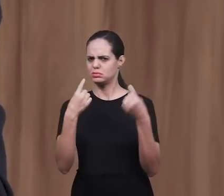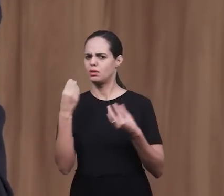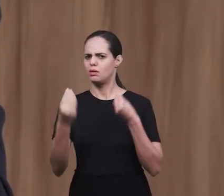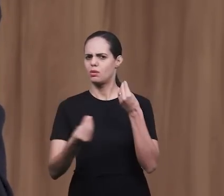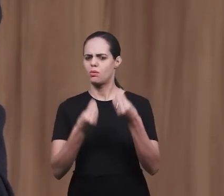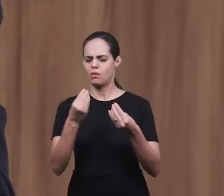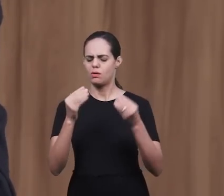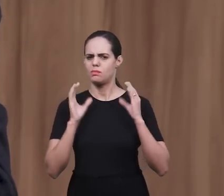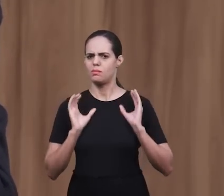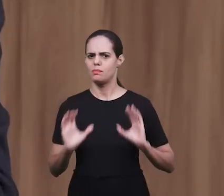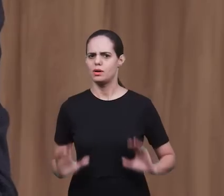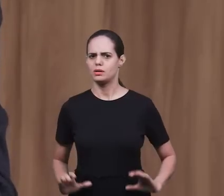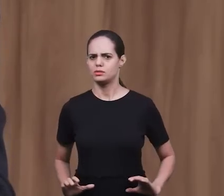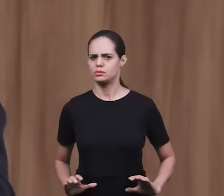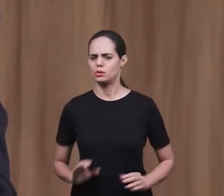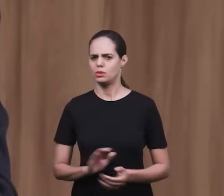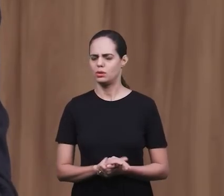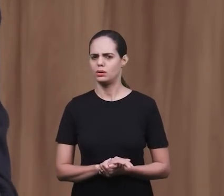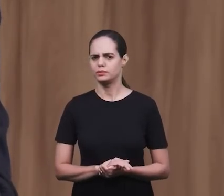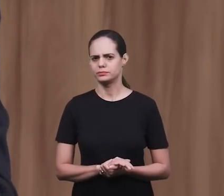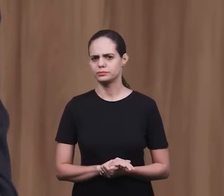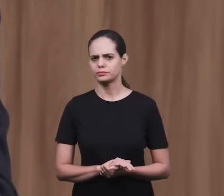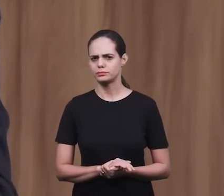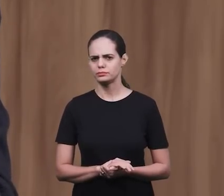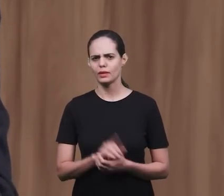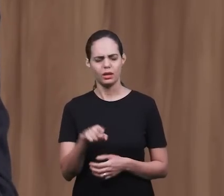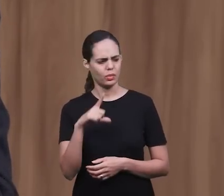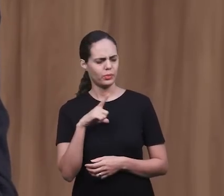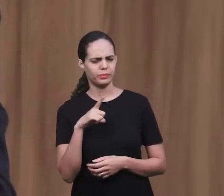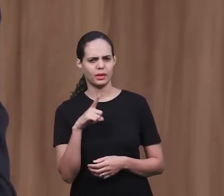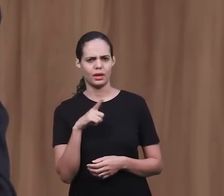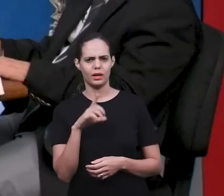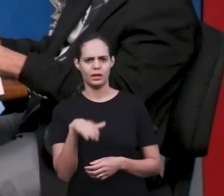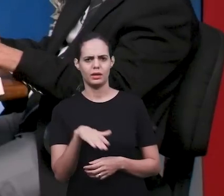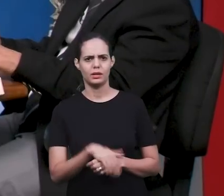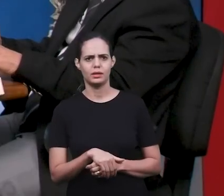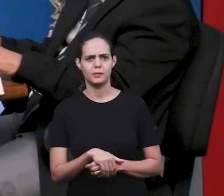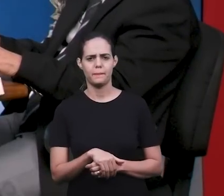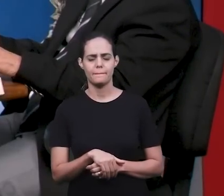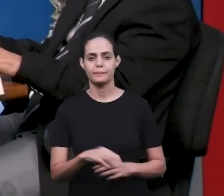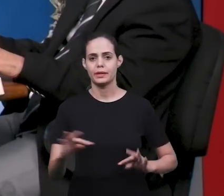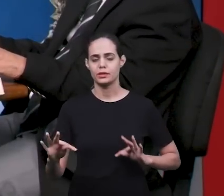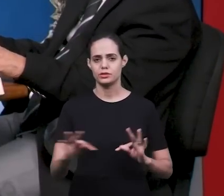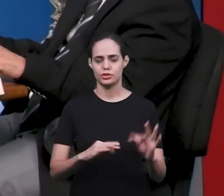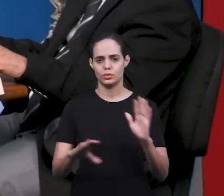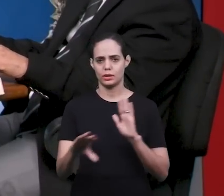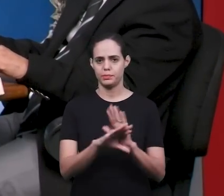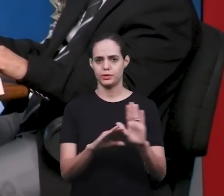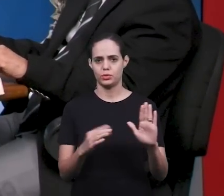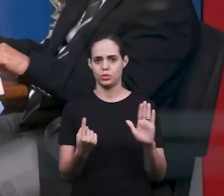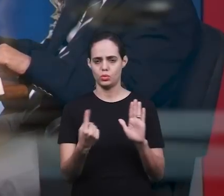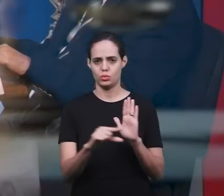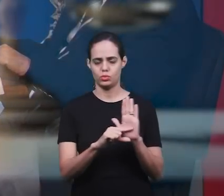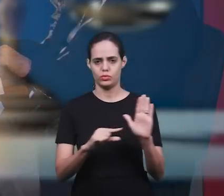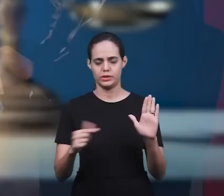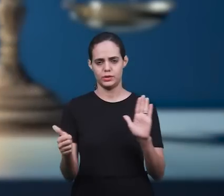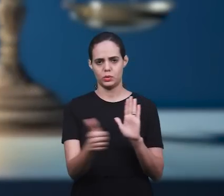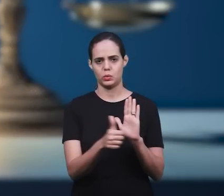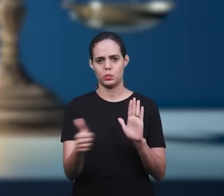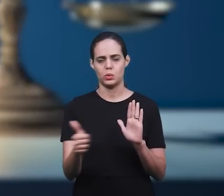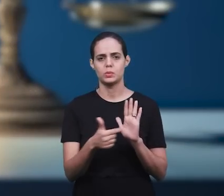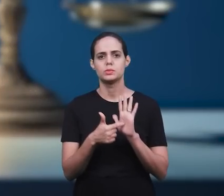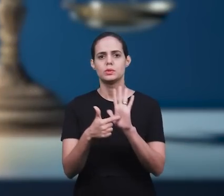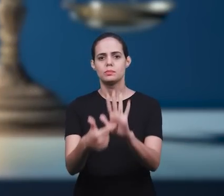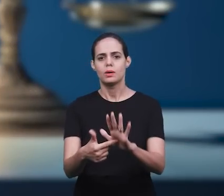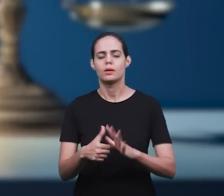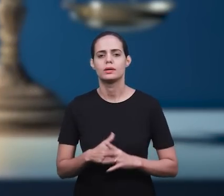pastor, não, iria tapar a boca. Não é a expressão dessa que tem Tito, né? Tito, capítulo 1, versículo 11, por favor, pode diz ler. assim, aos